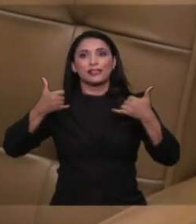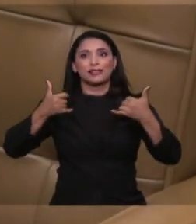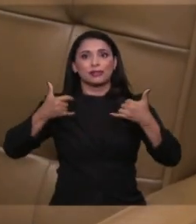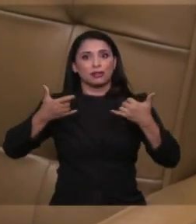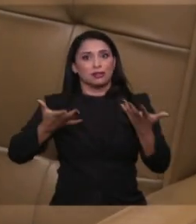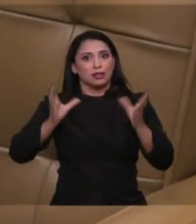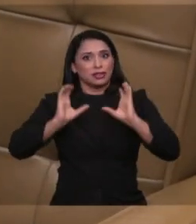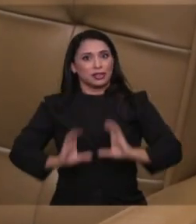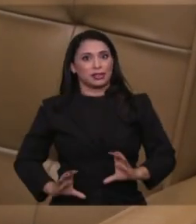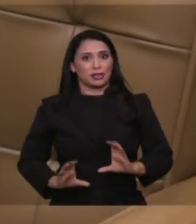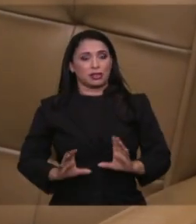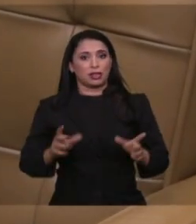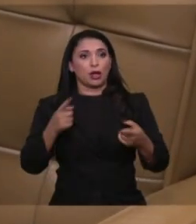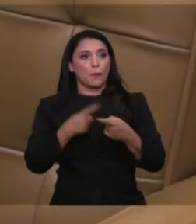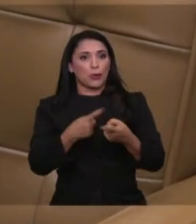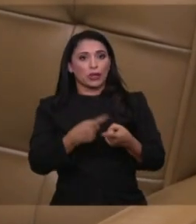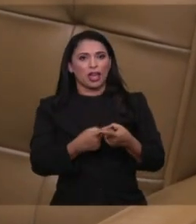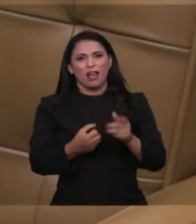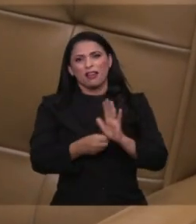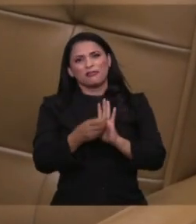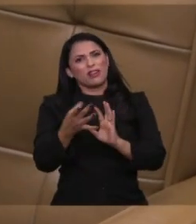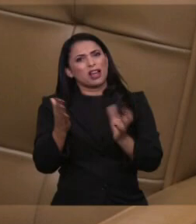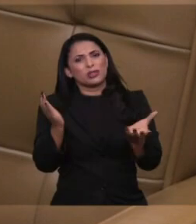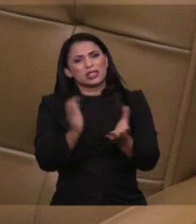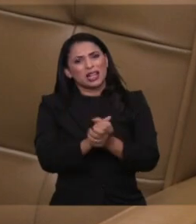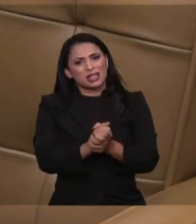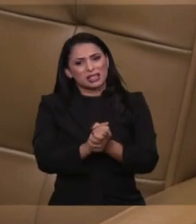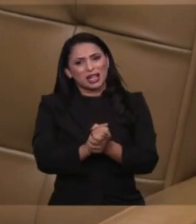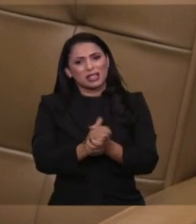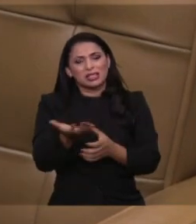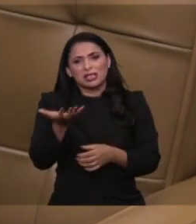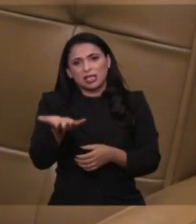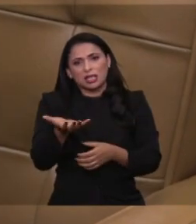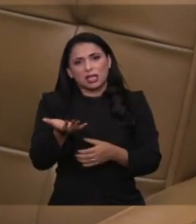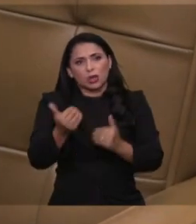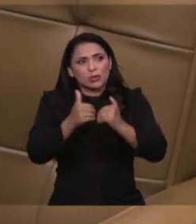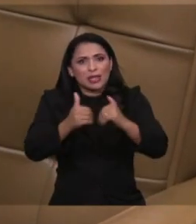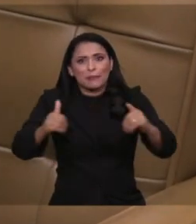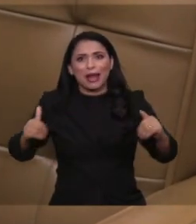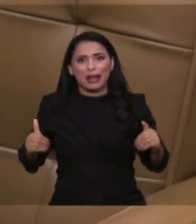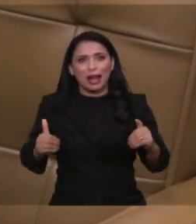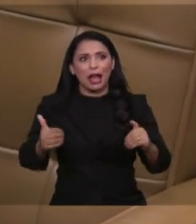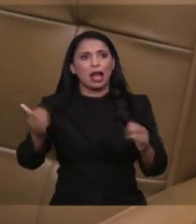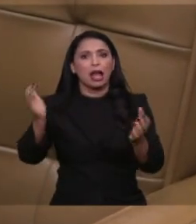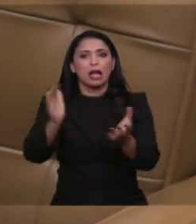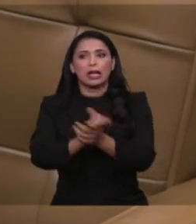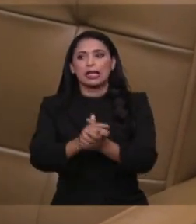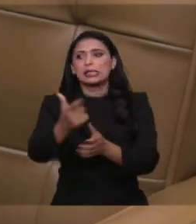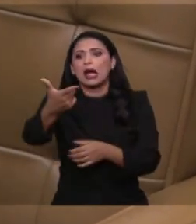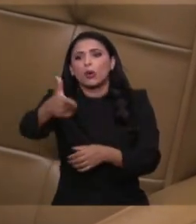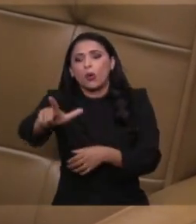impedidos de consolidar suas novas relações,